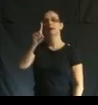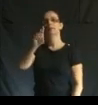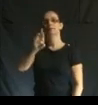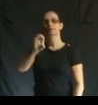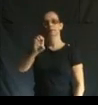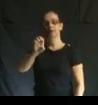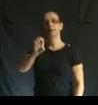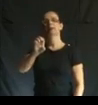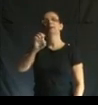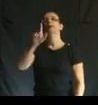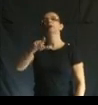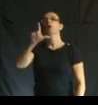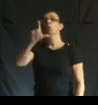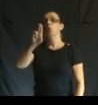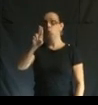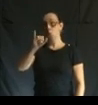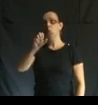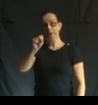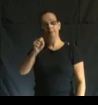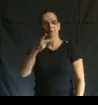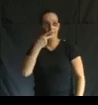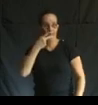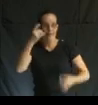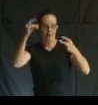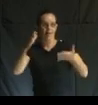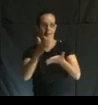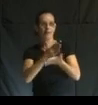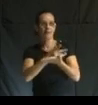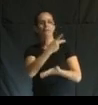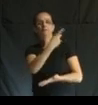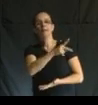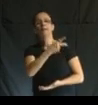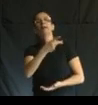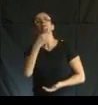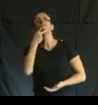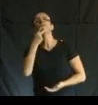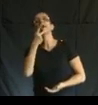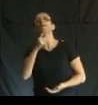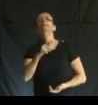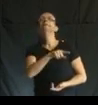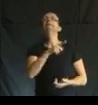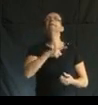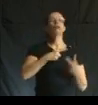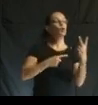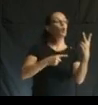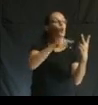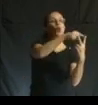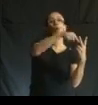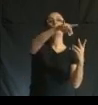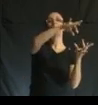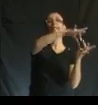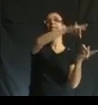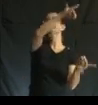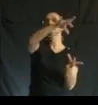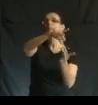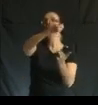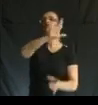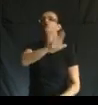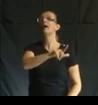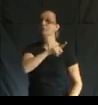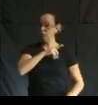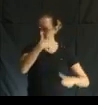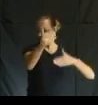e do Artênio, né? Que era o outro nome, que eram dois espíritos que já tinham uma certa